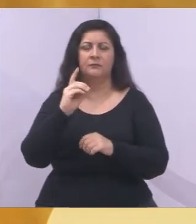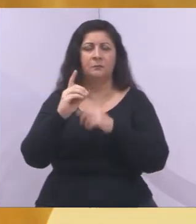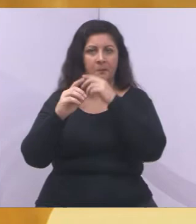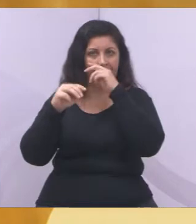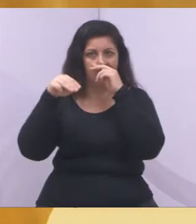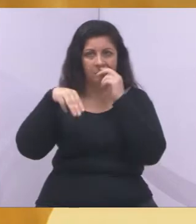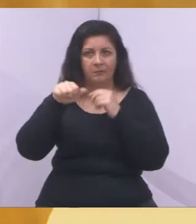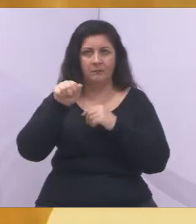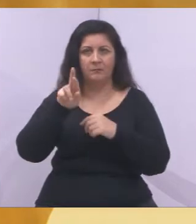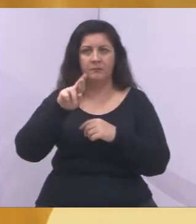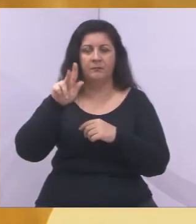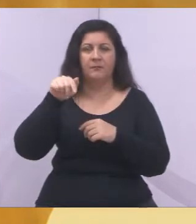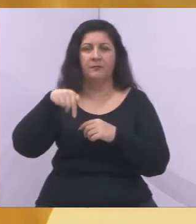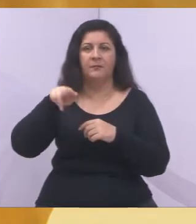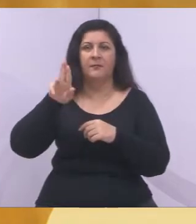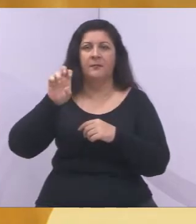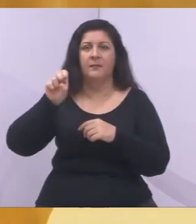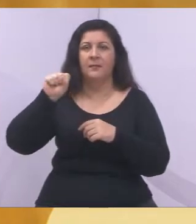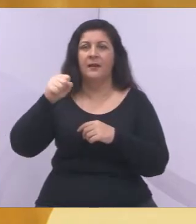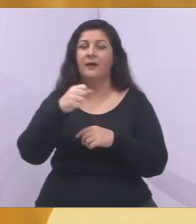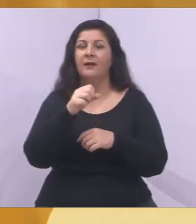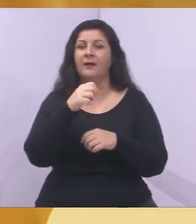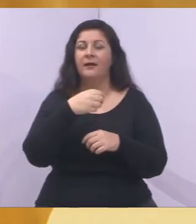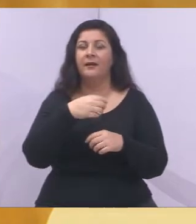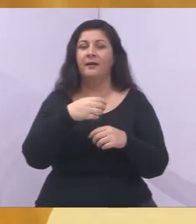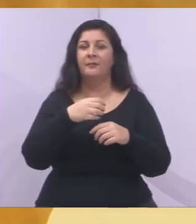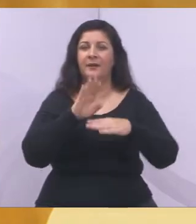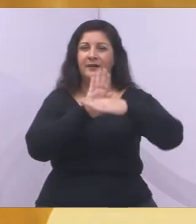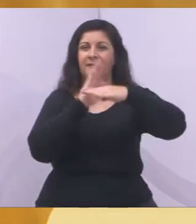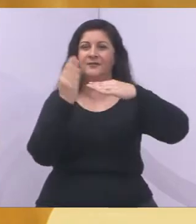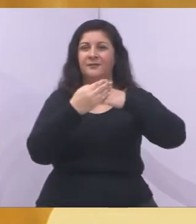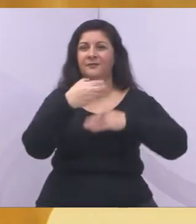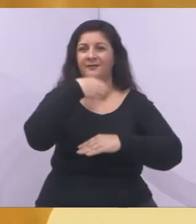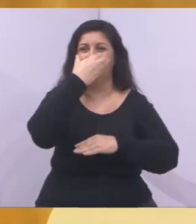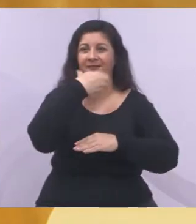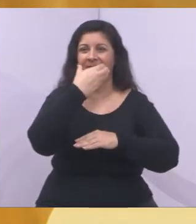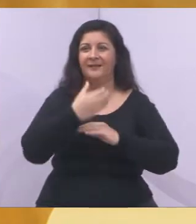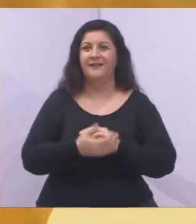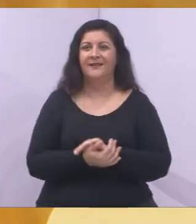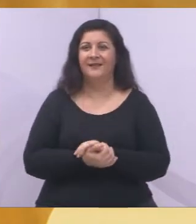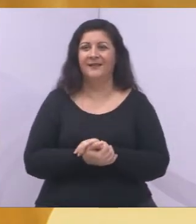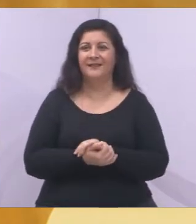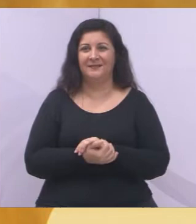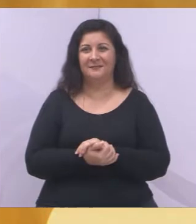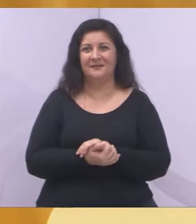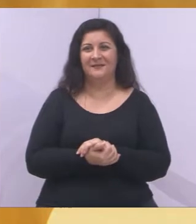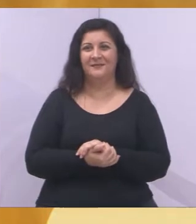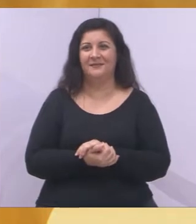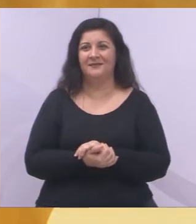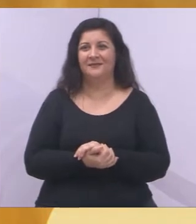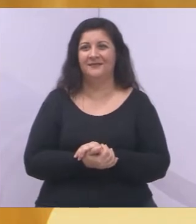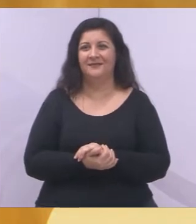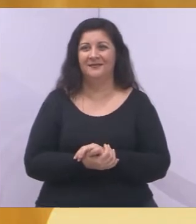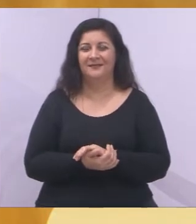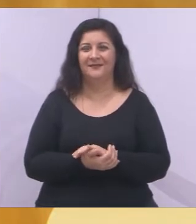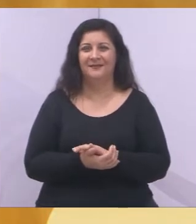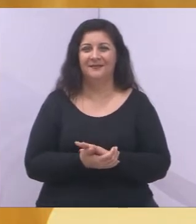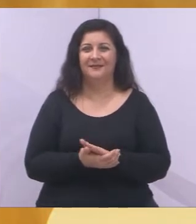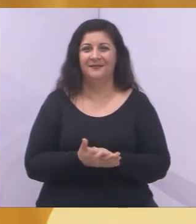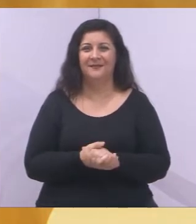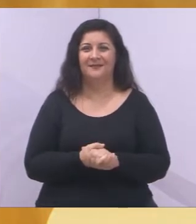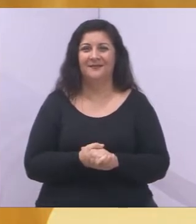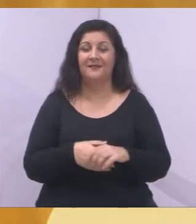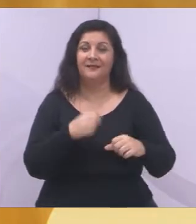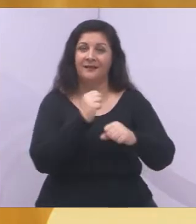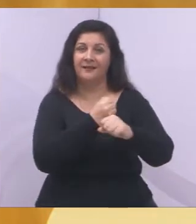no Paraíso, ali nas proximidades, só lembrando aos moradores do Marquês que o bairro ainda não está concluído. As obras do Jardim do Marquês